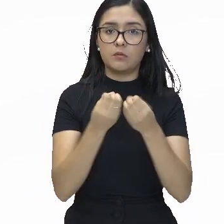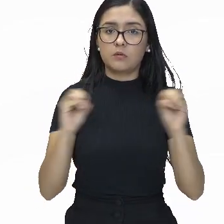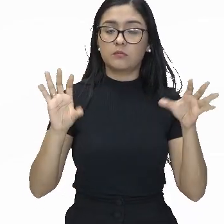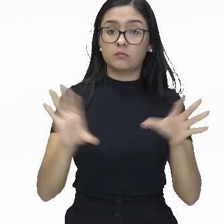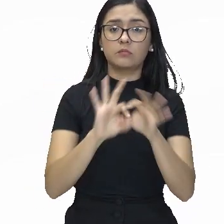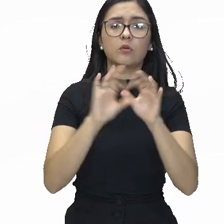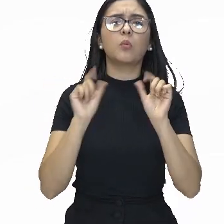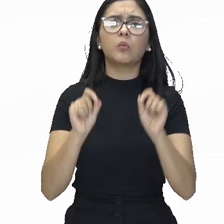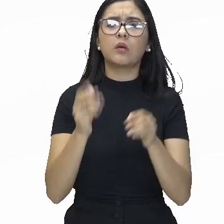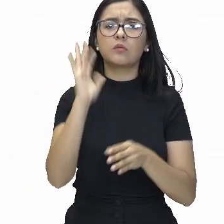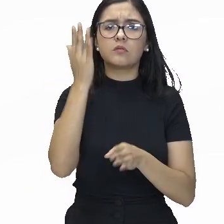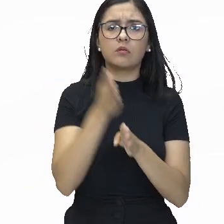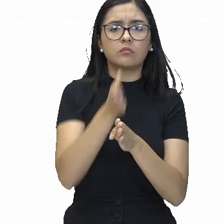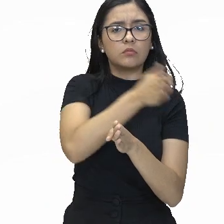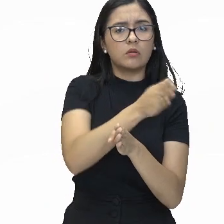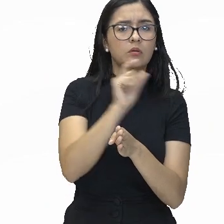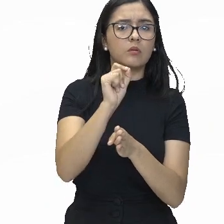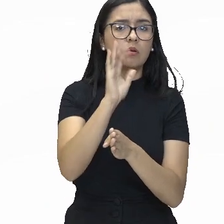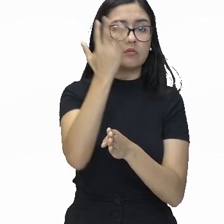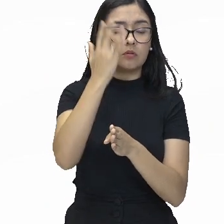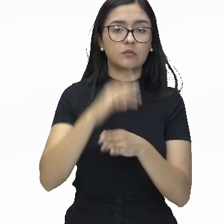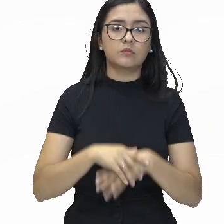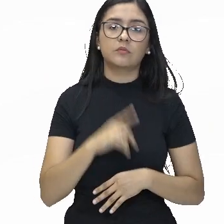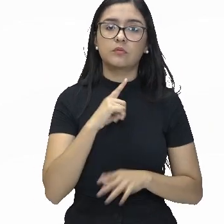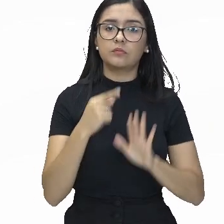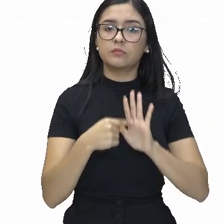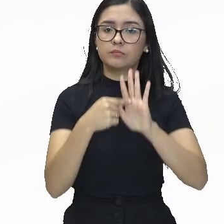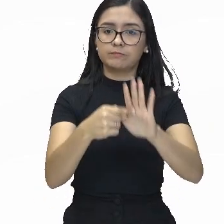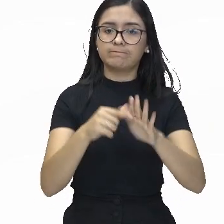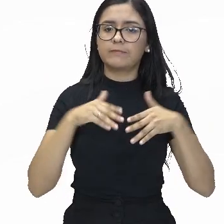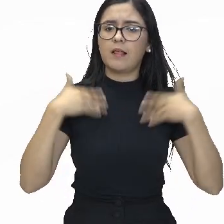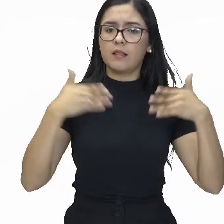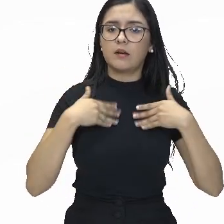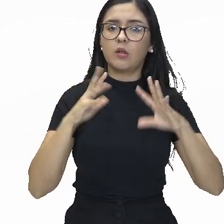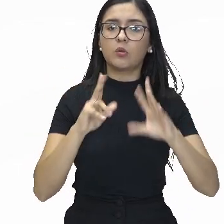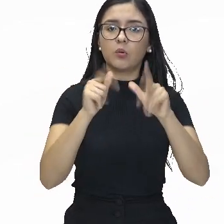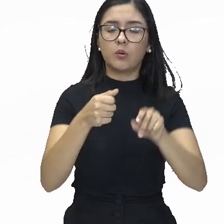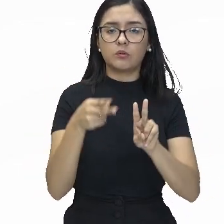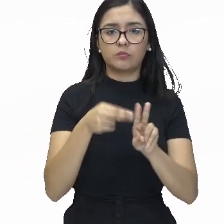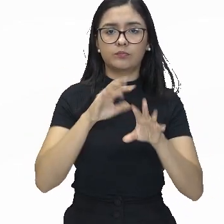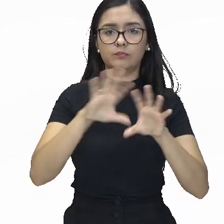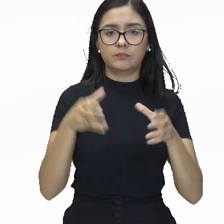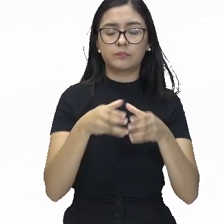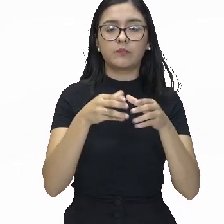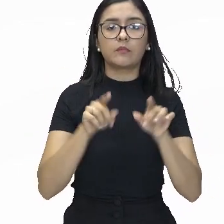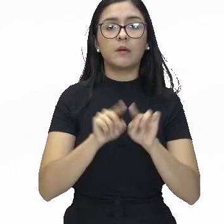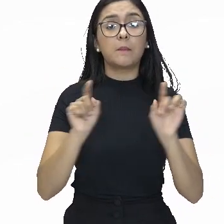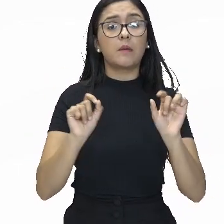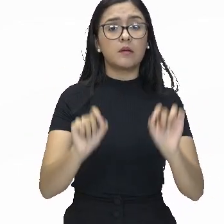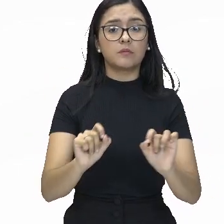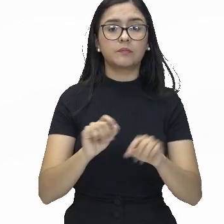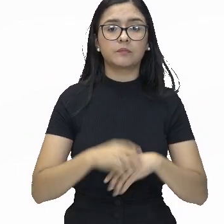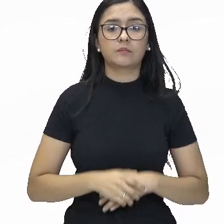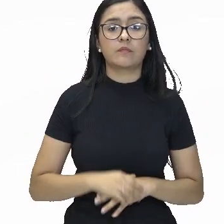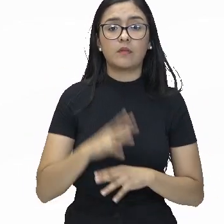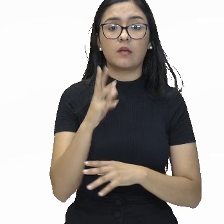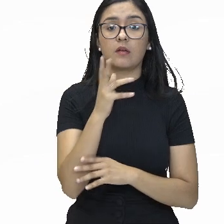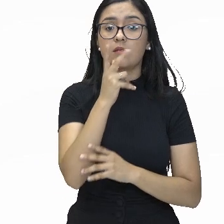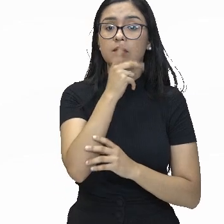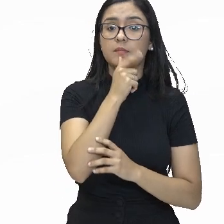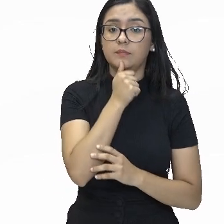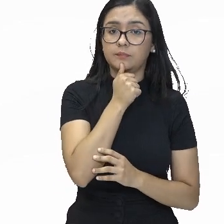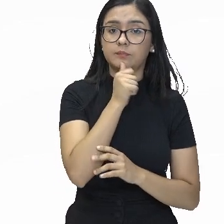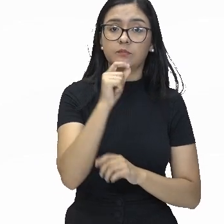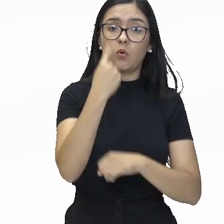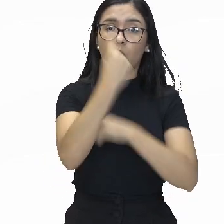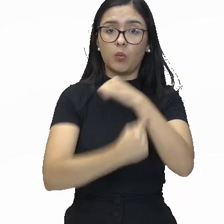que foi dito antes? E trouxe muita alegria a toda a tribo, embora isso tenha